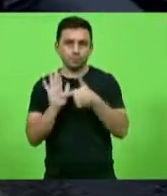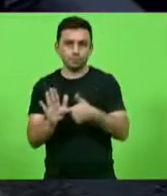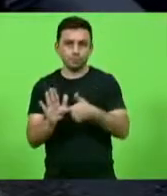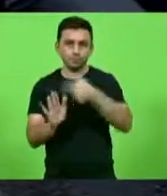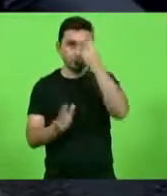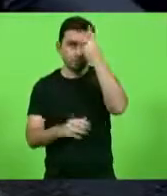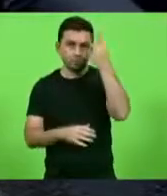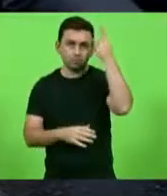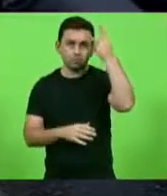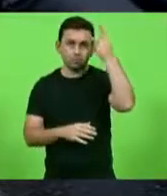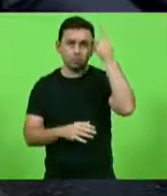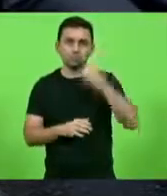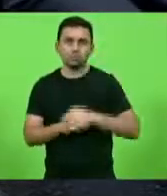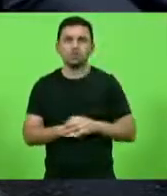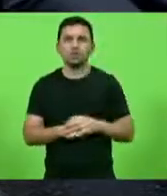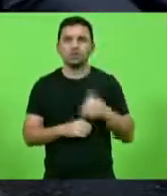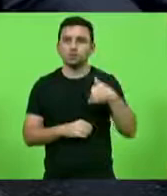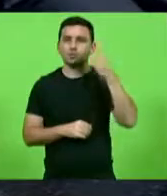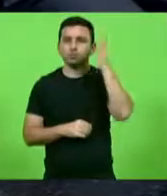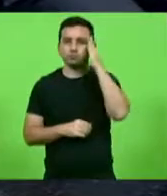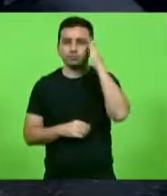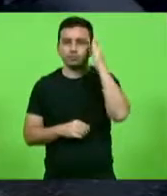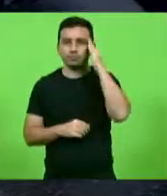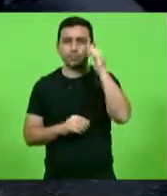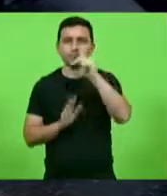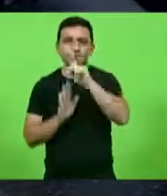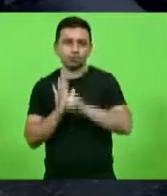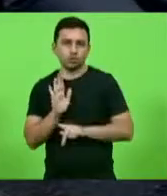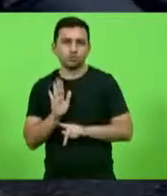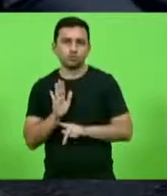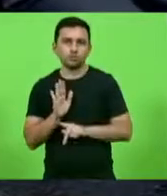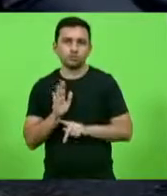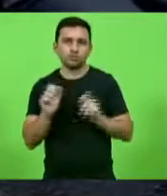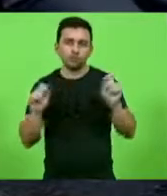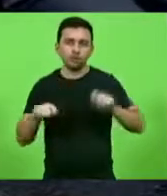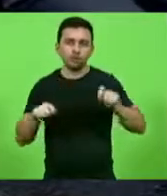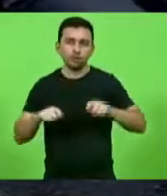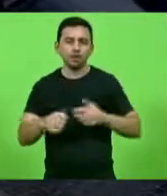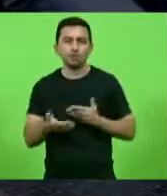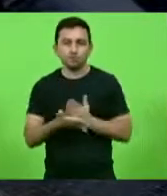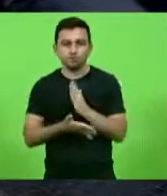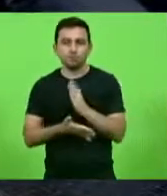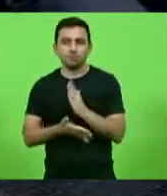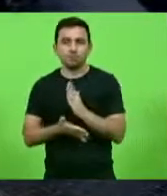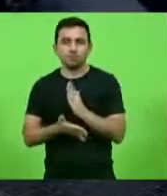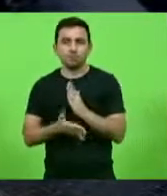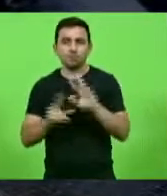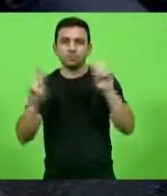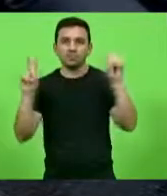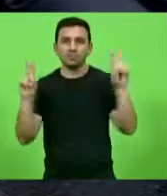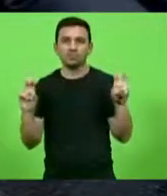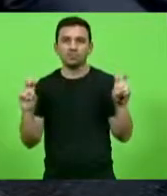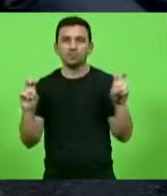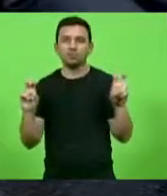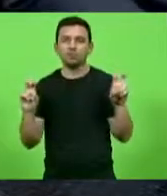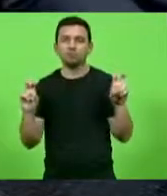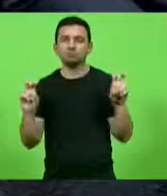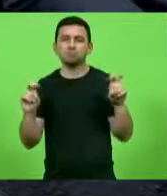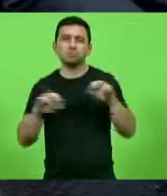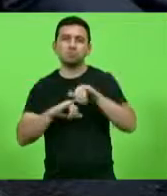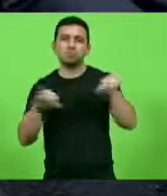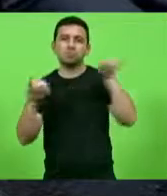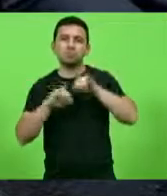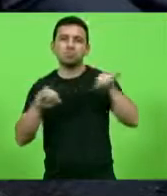Paulinha. Sabendo que o projeto seria, de toda forma, aprovado, porque é um tema bastante popular e